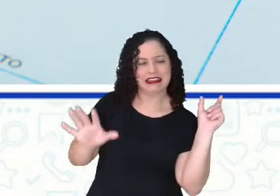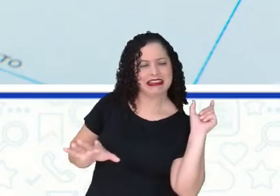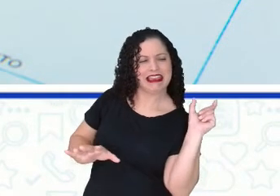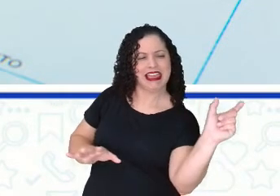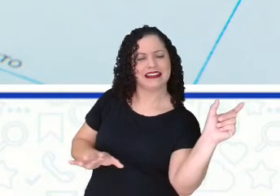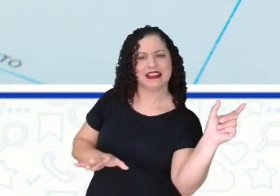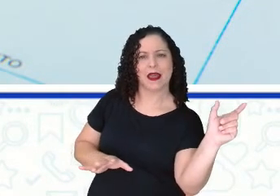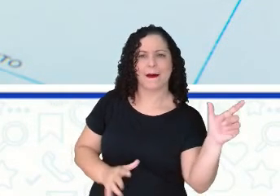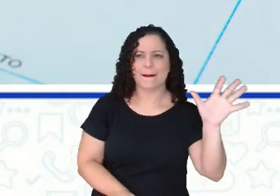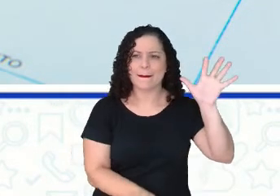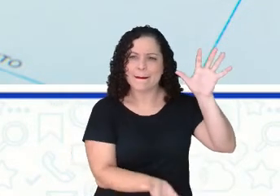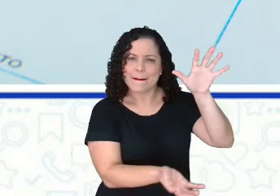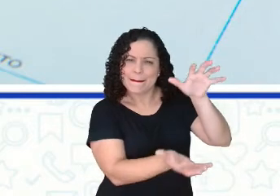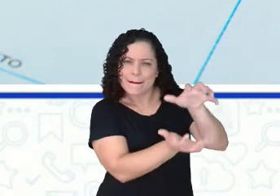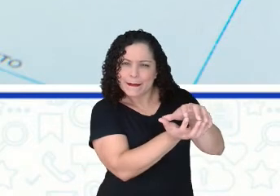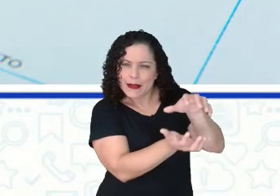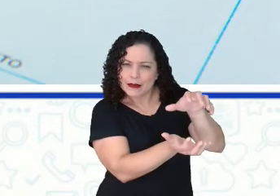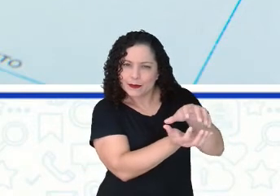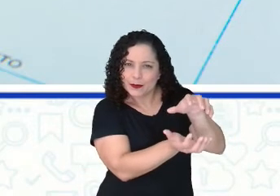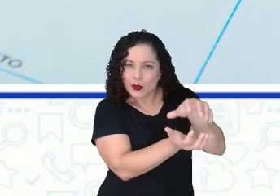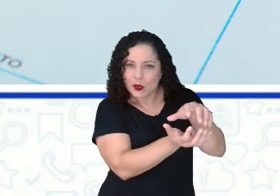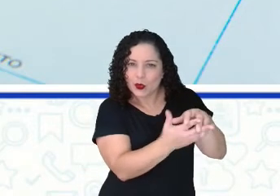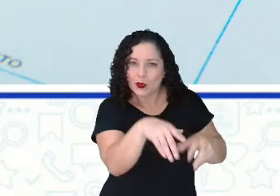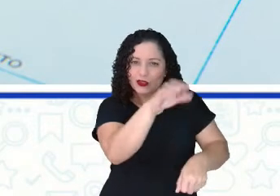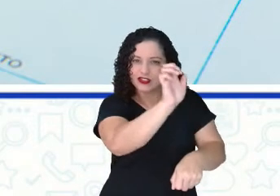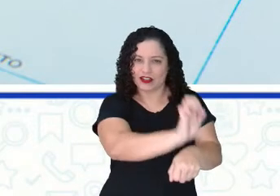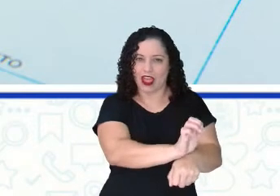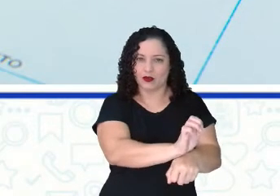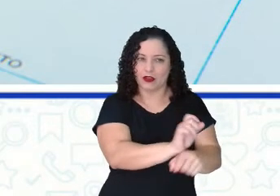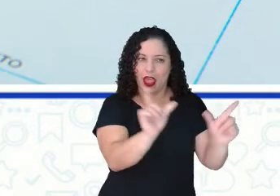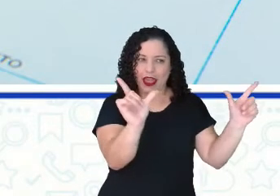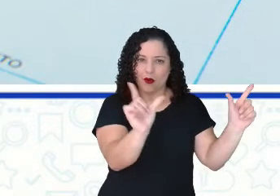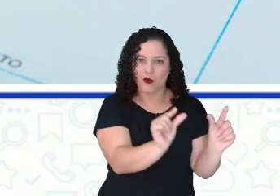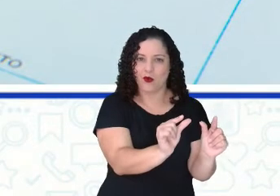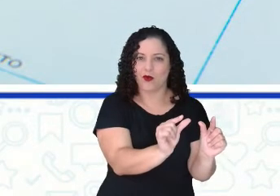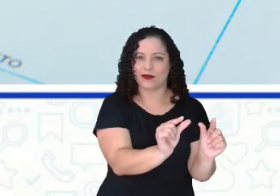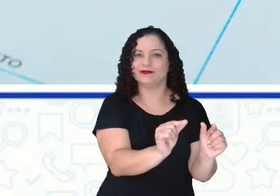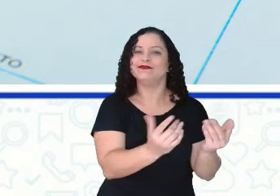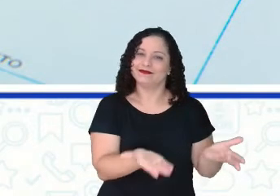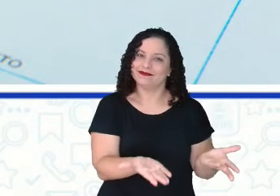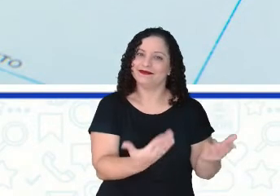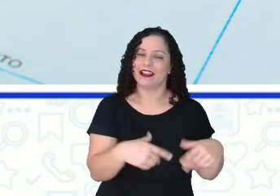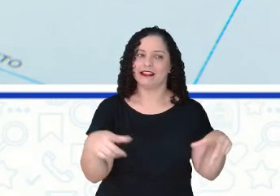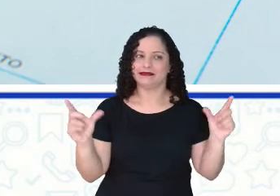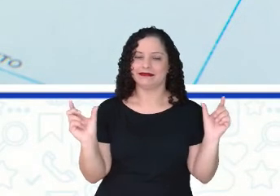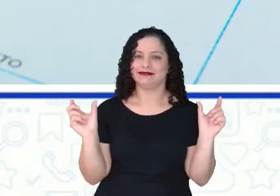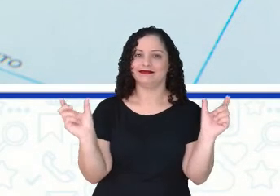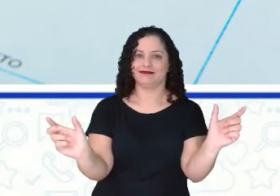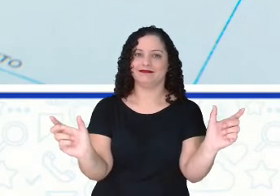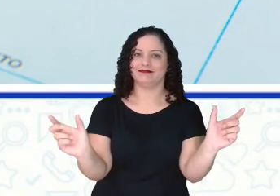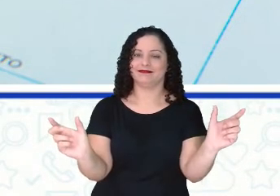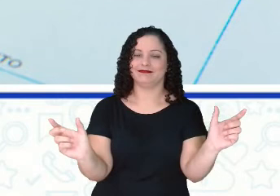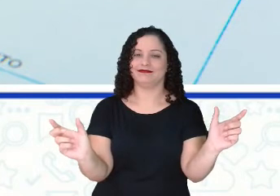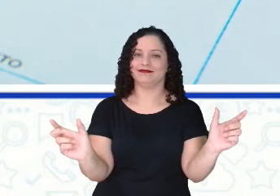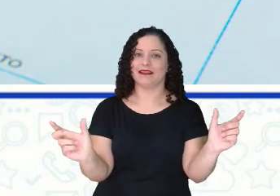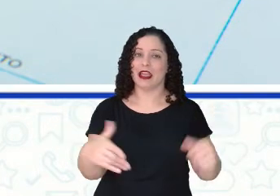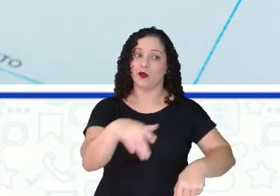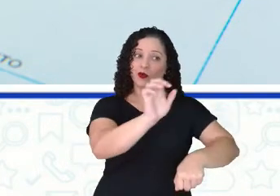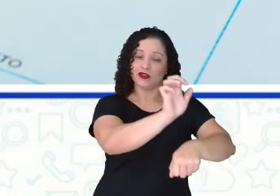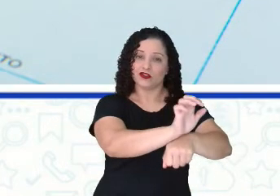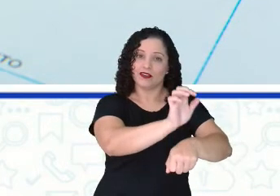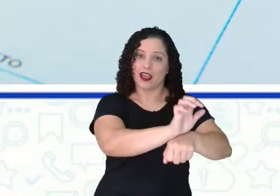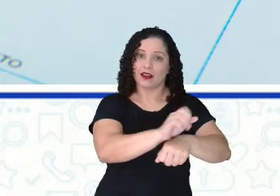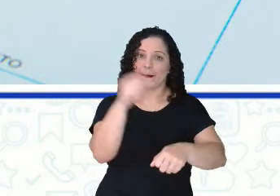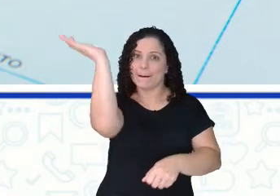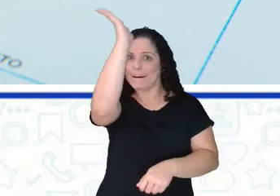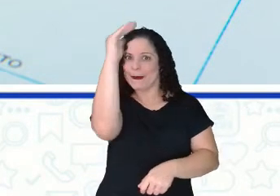para vocês, tem vários hipônimos. Mas aí, puxando sardinha para a gente, eu coloquei Pernambuco, que é o estado. Então,